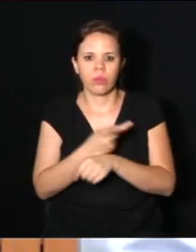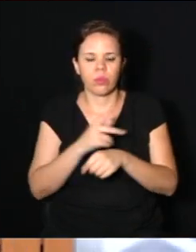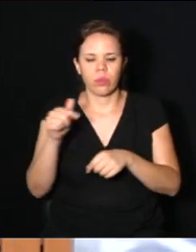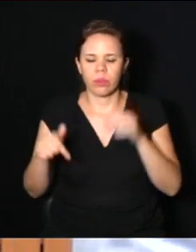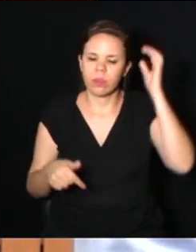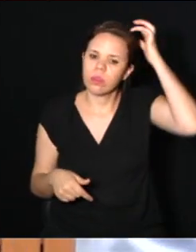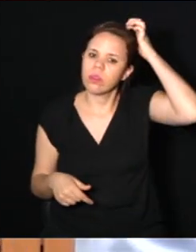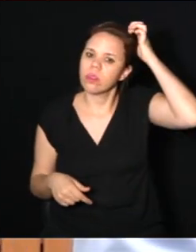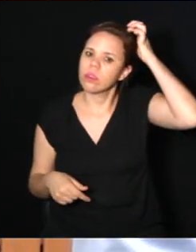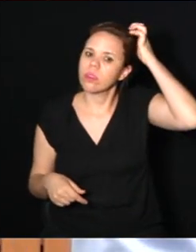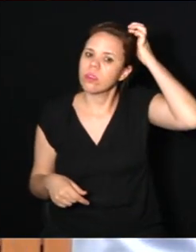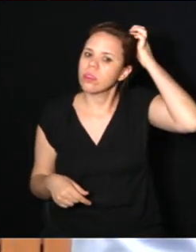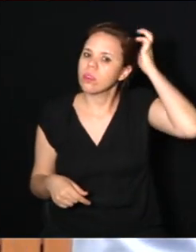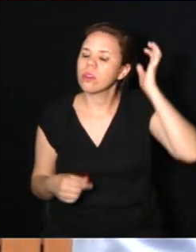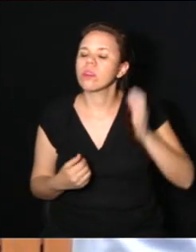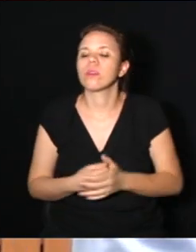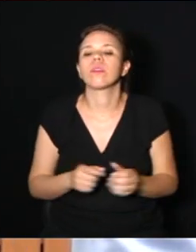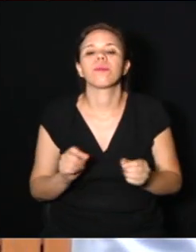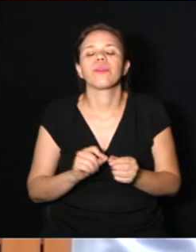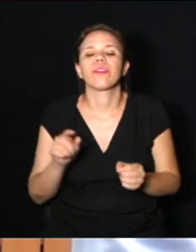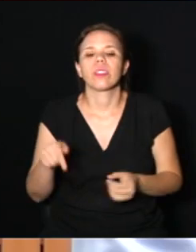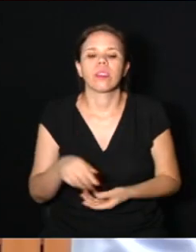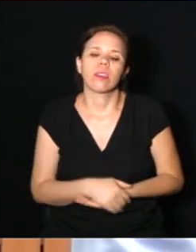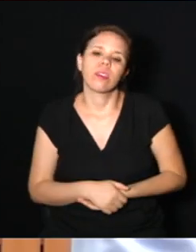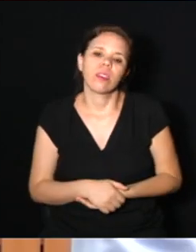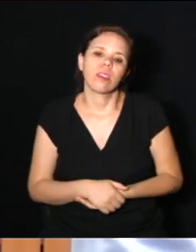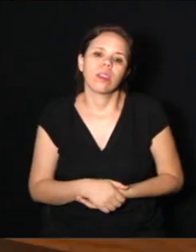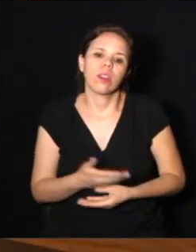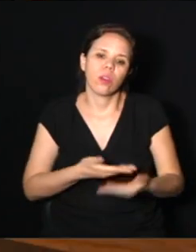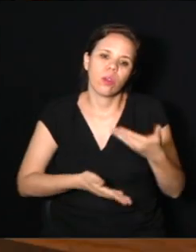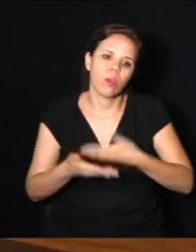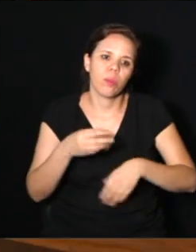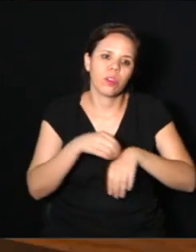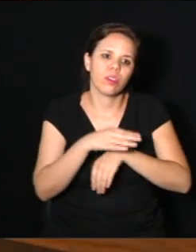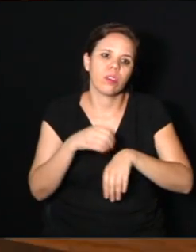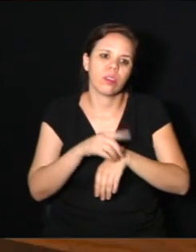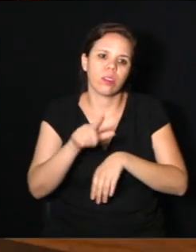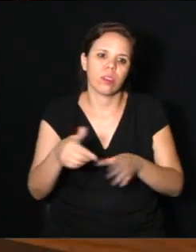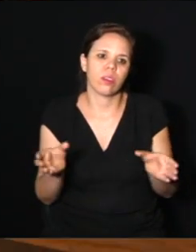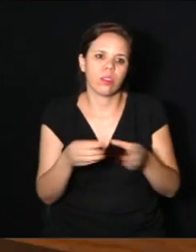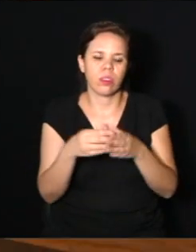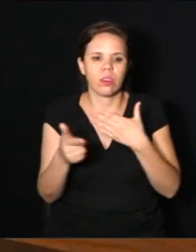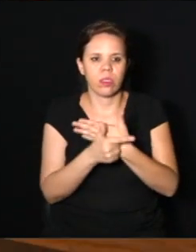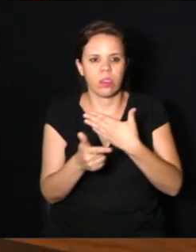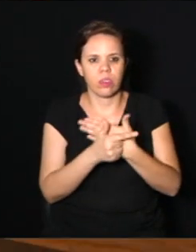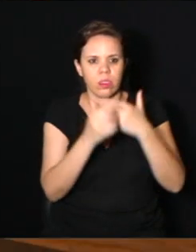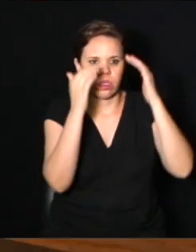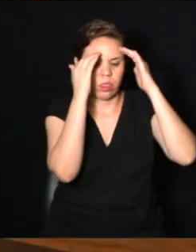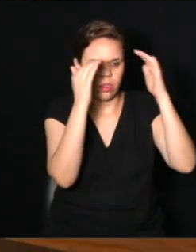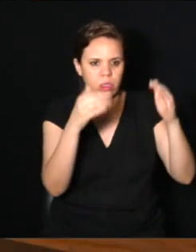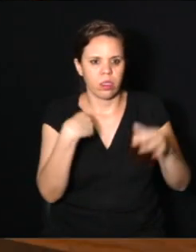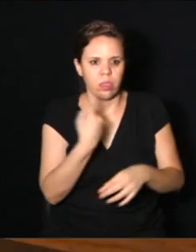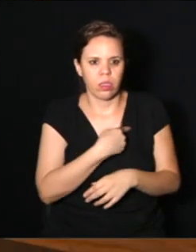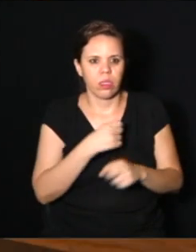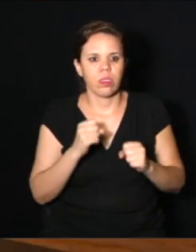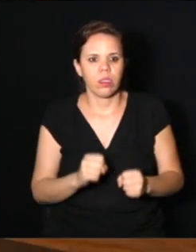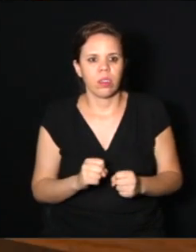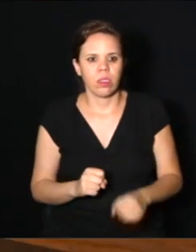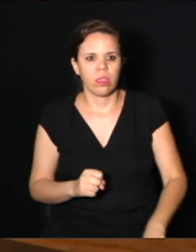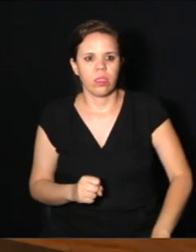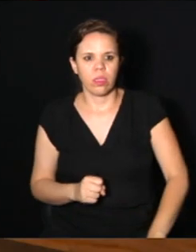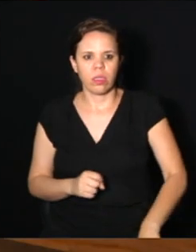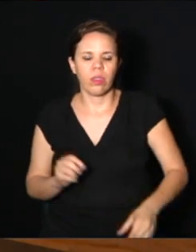aqui para fazer esse compartilhamento. É assim que a comissão cumpre seu papel, né, e a gente poder fazer